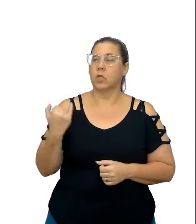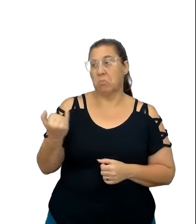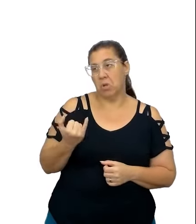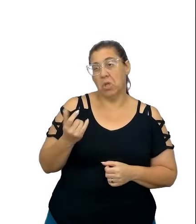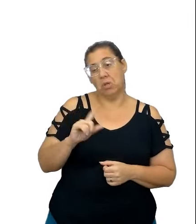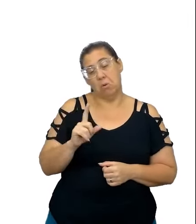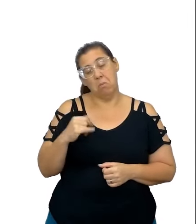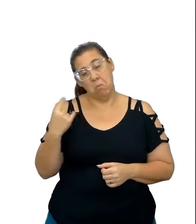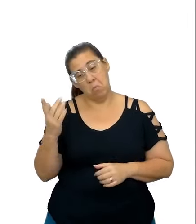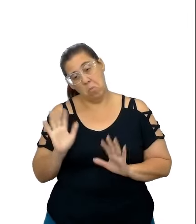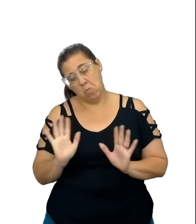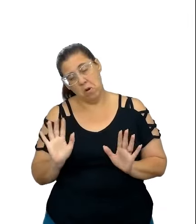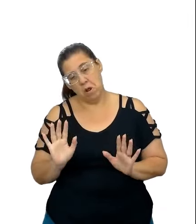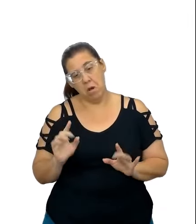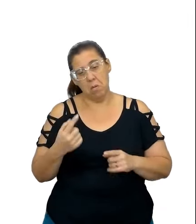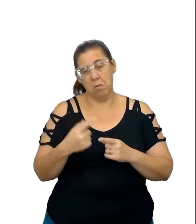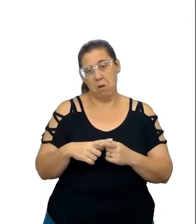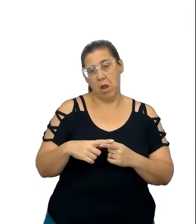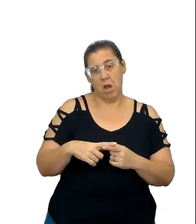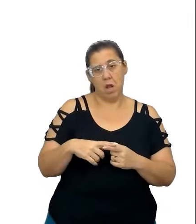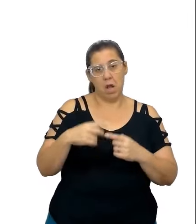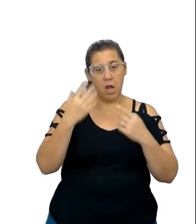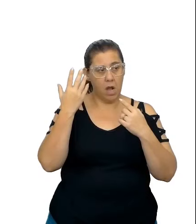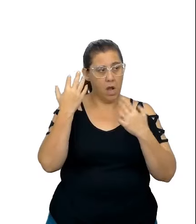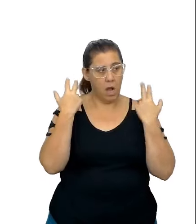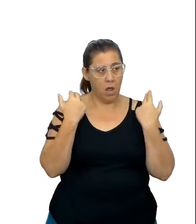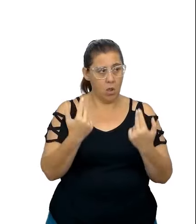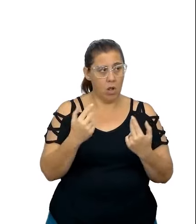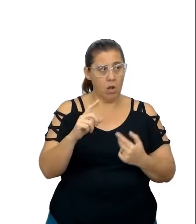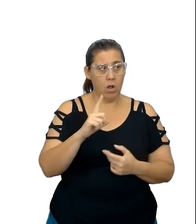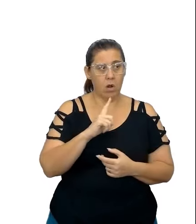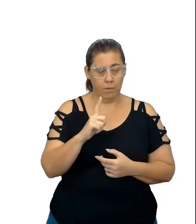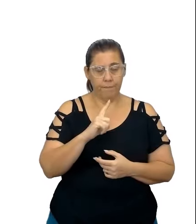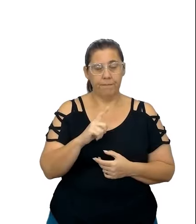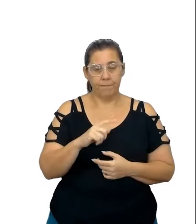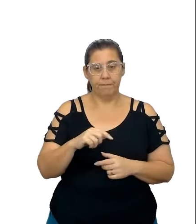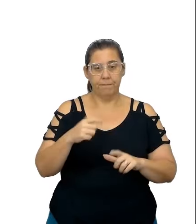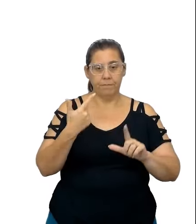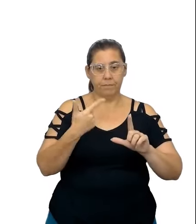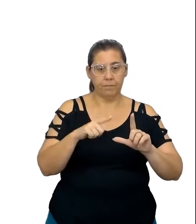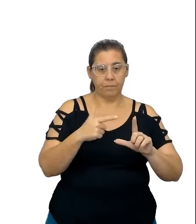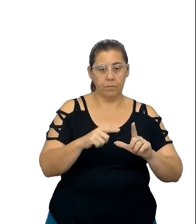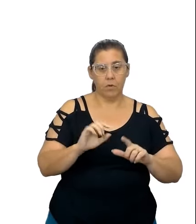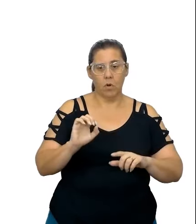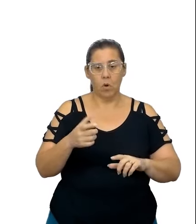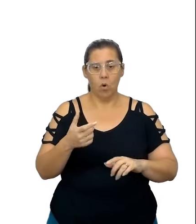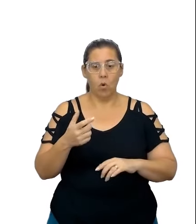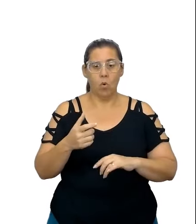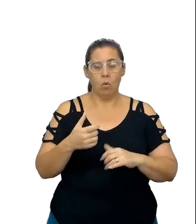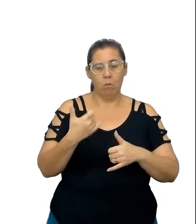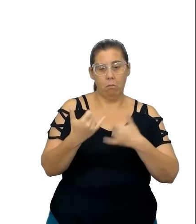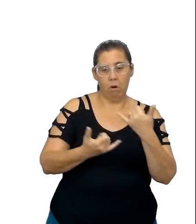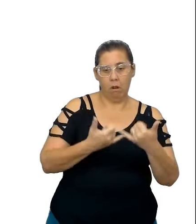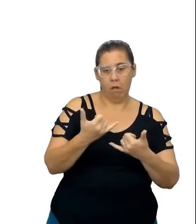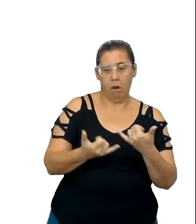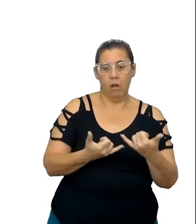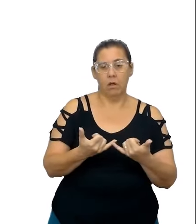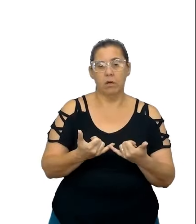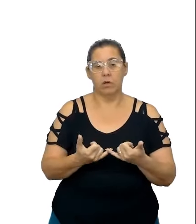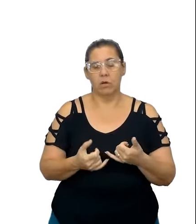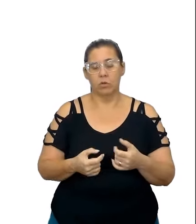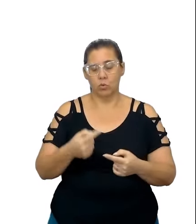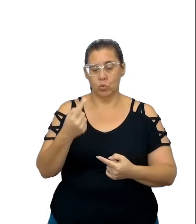não, que por sua natureza se tornam memes. Vou dar um exemplo. Houve um jogo de dois rivais